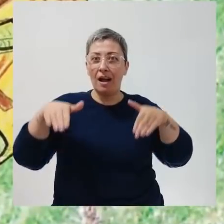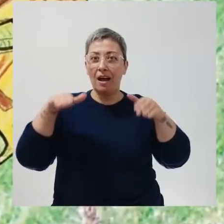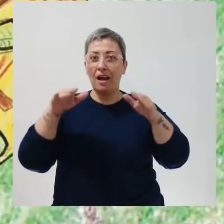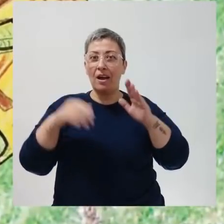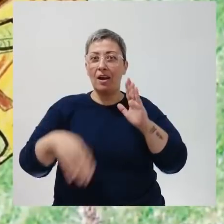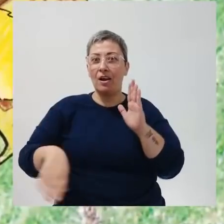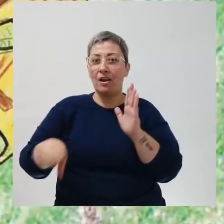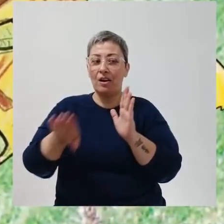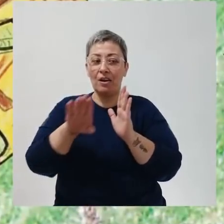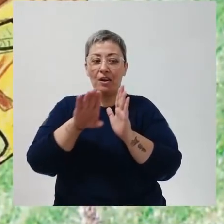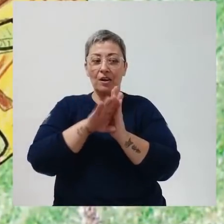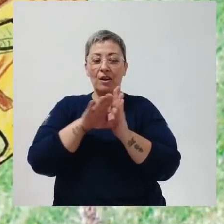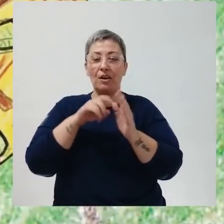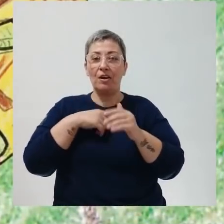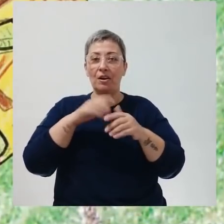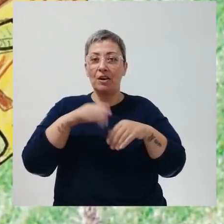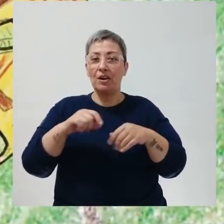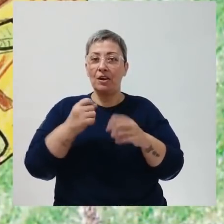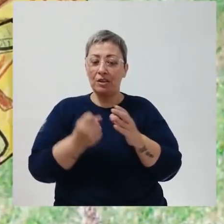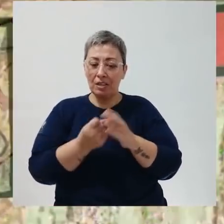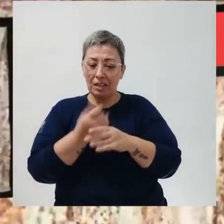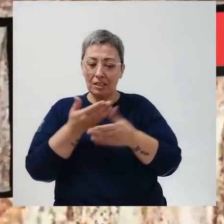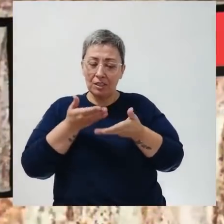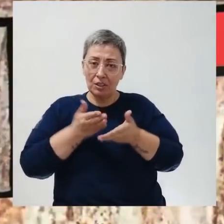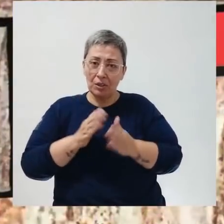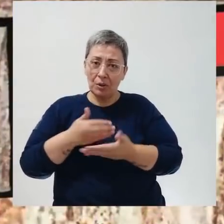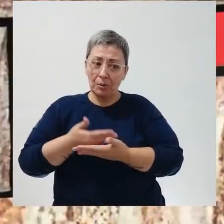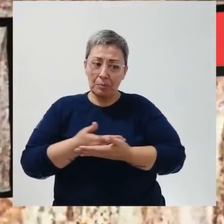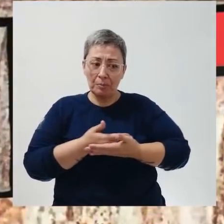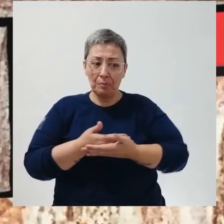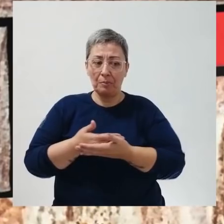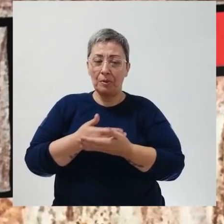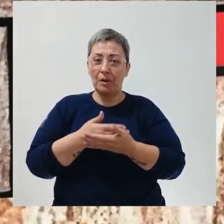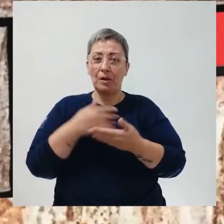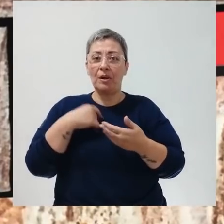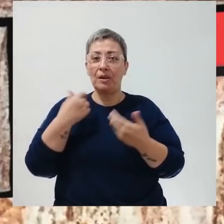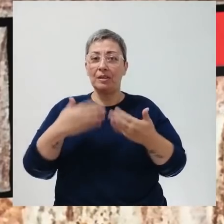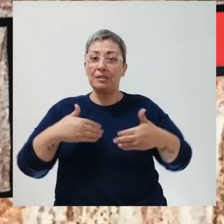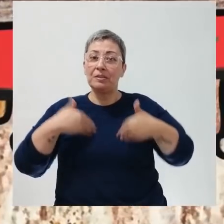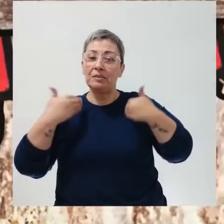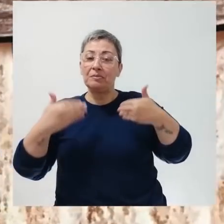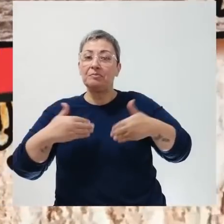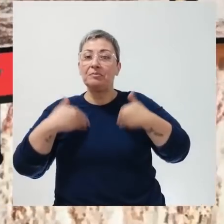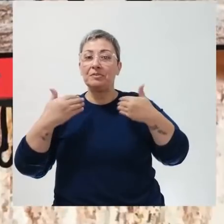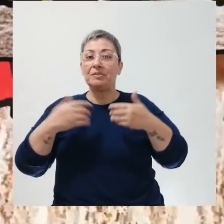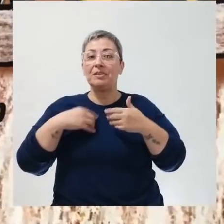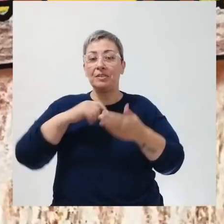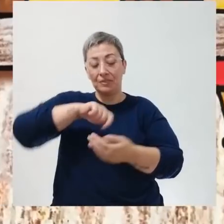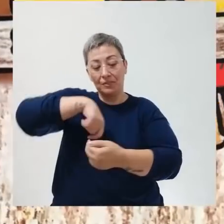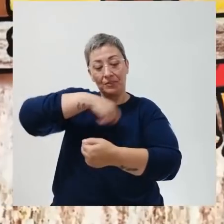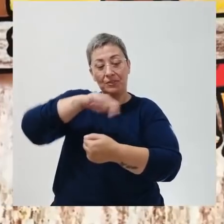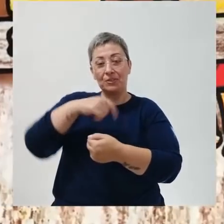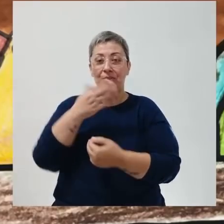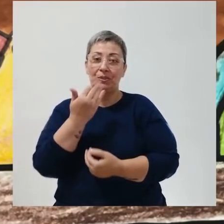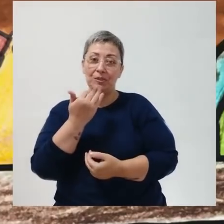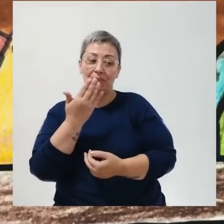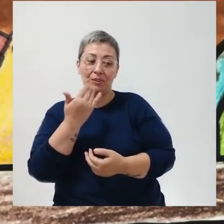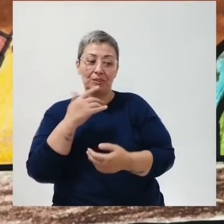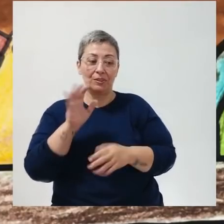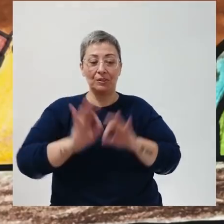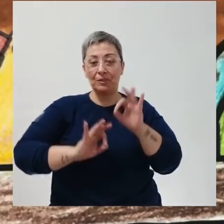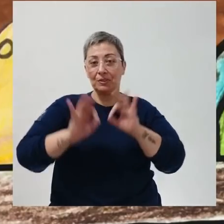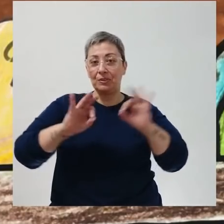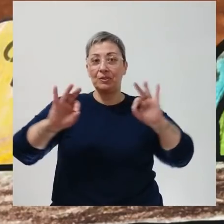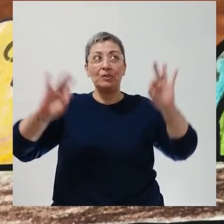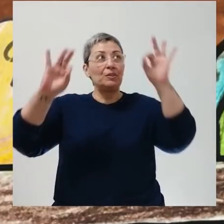seu ninho, viu nascer um filhotinho. Ficou tão animado, fez até um jantarzinho.